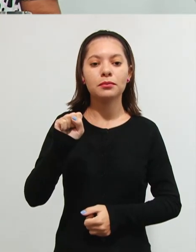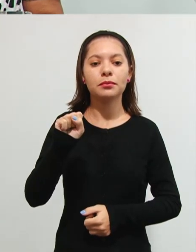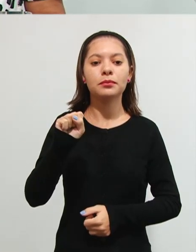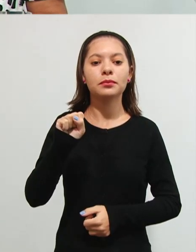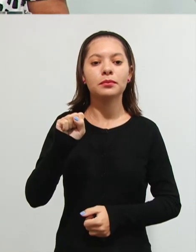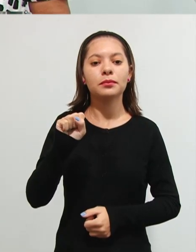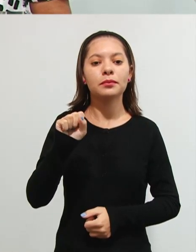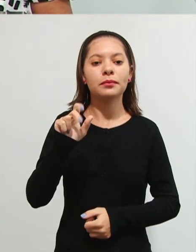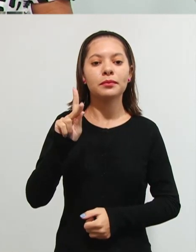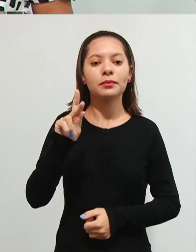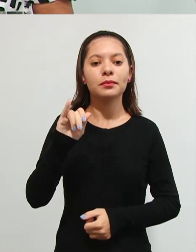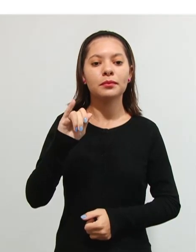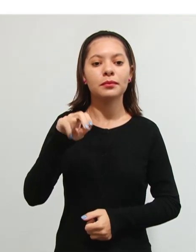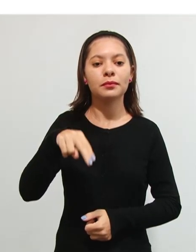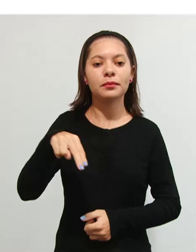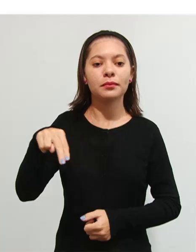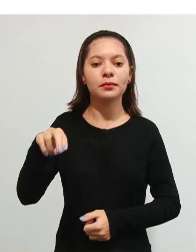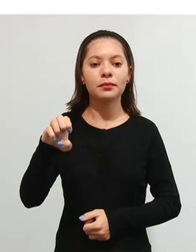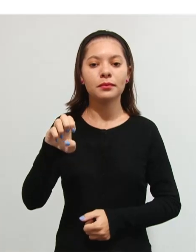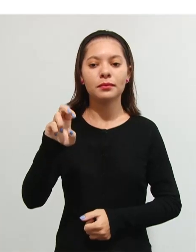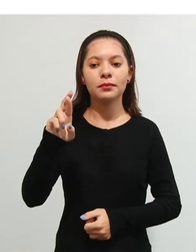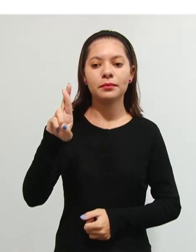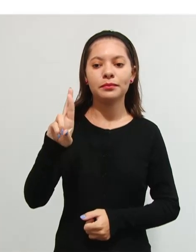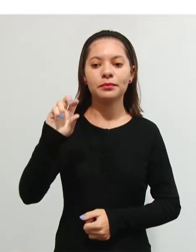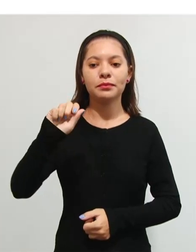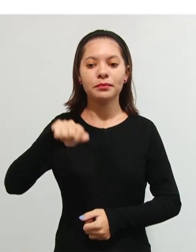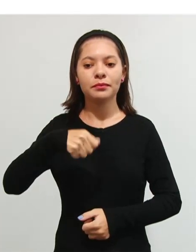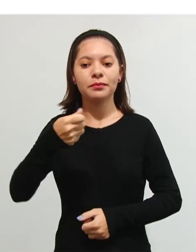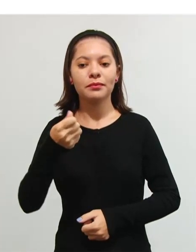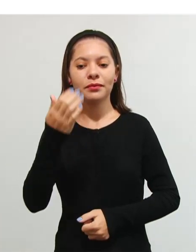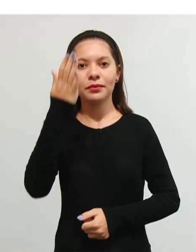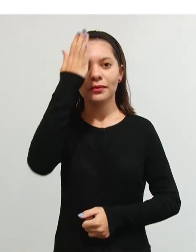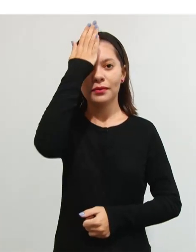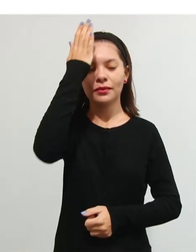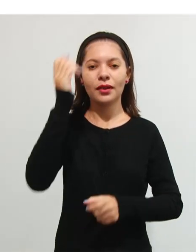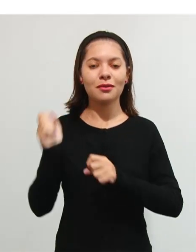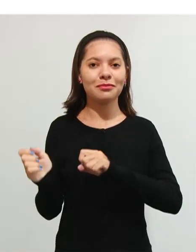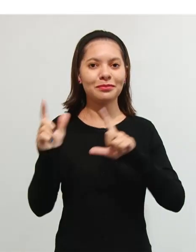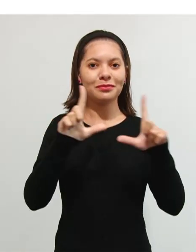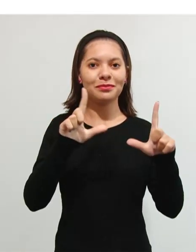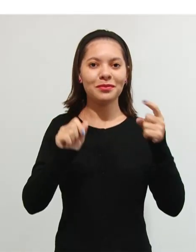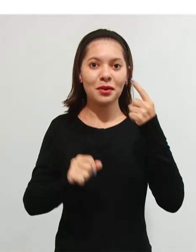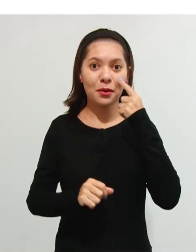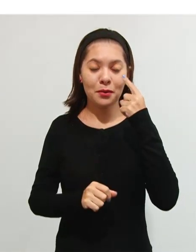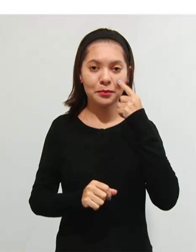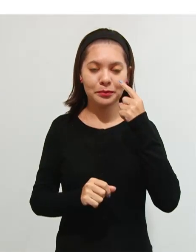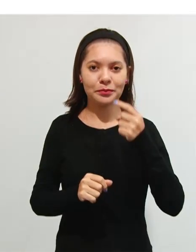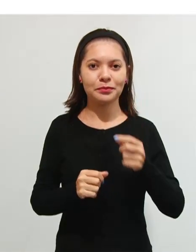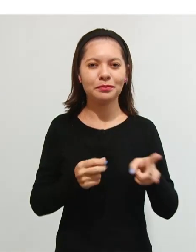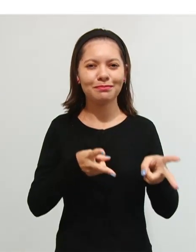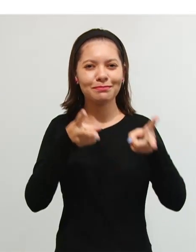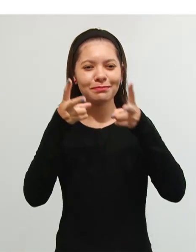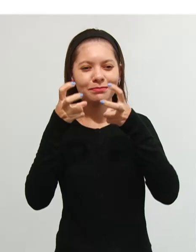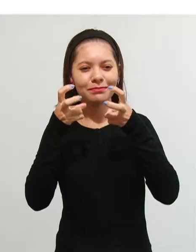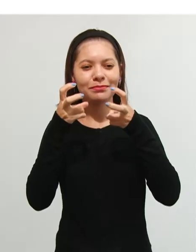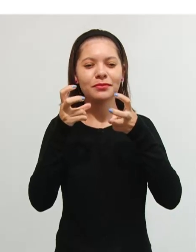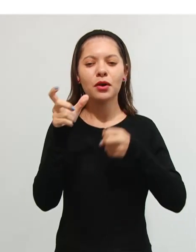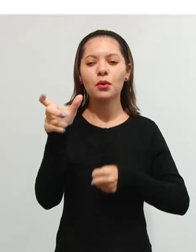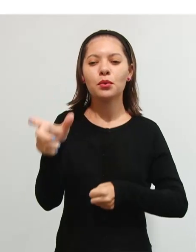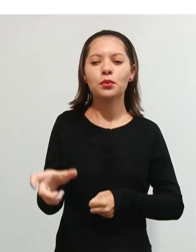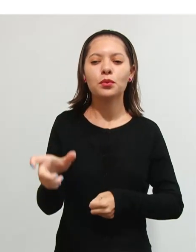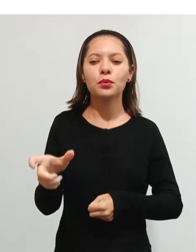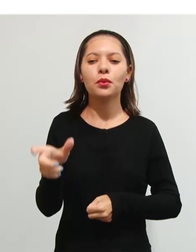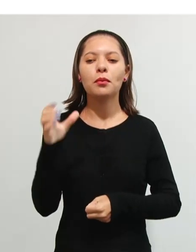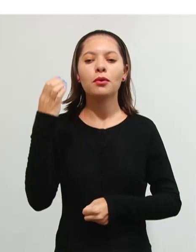Vamos dar uma olhadinha então aos slides? Como você pode observar, Burrhus Frederick Skinner, ele é considerado